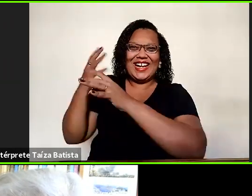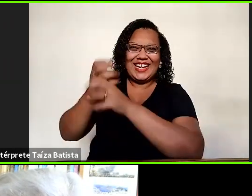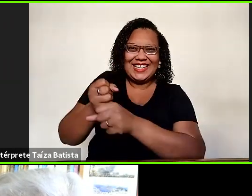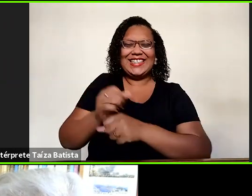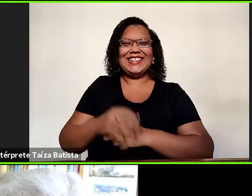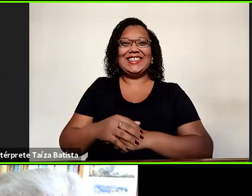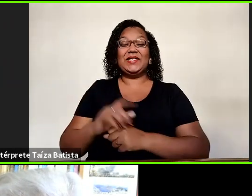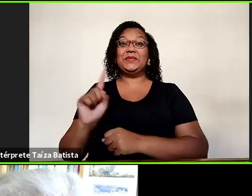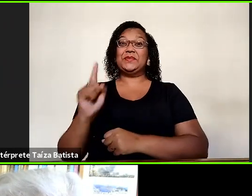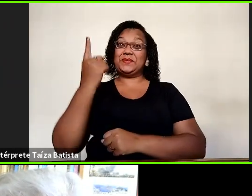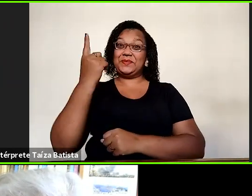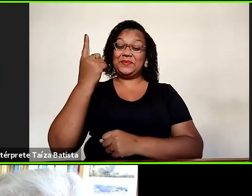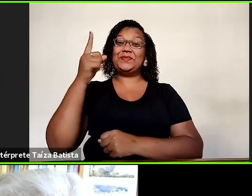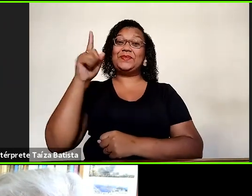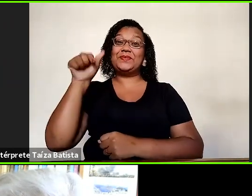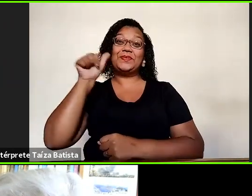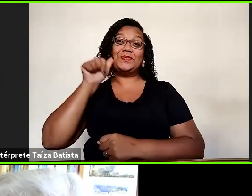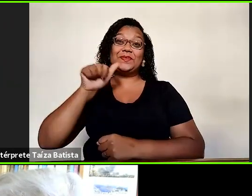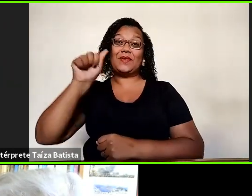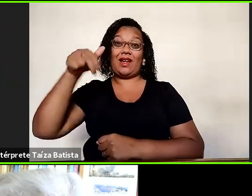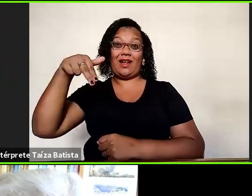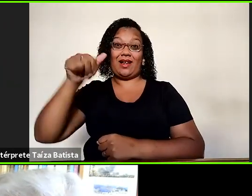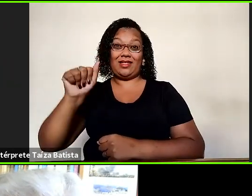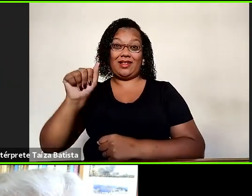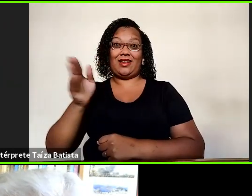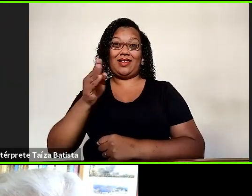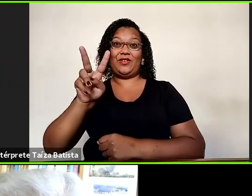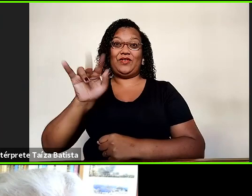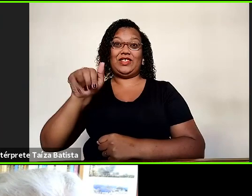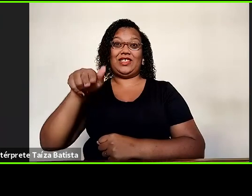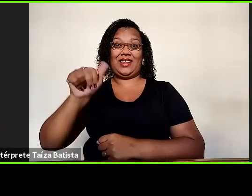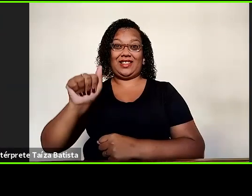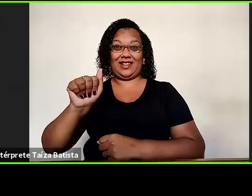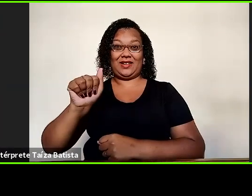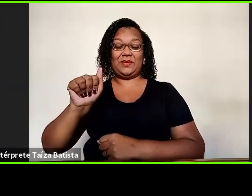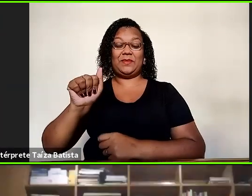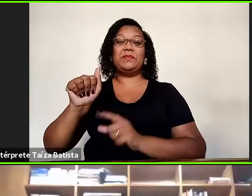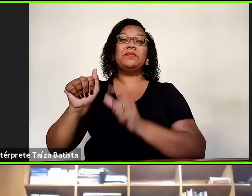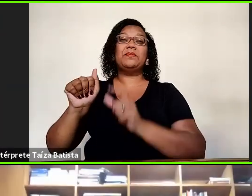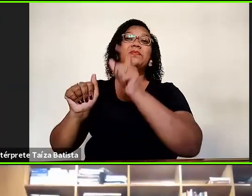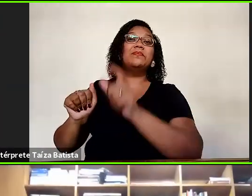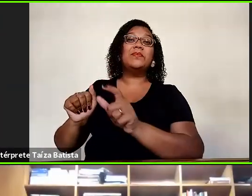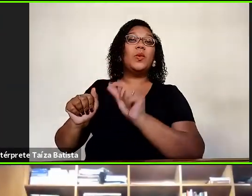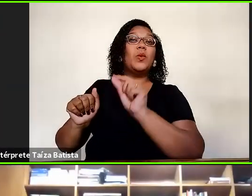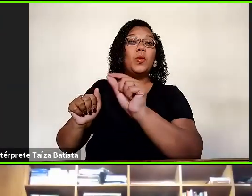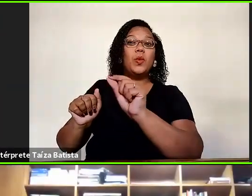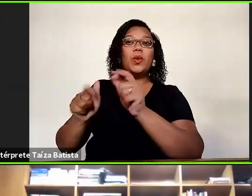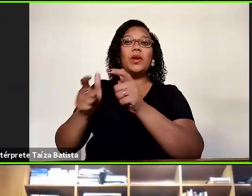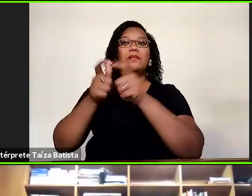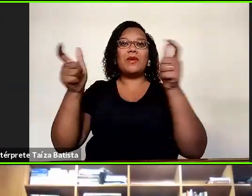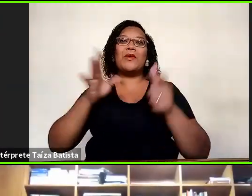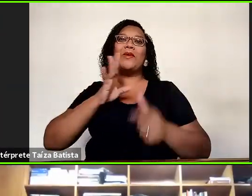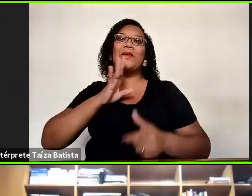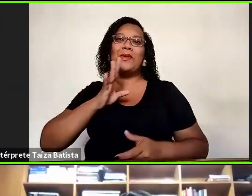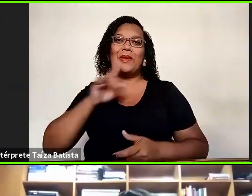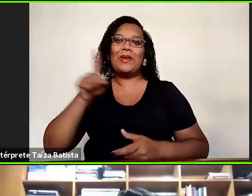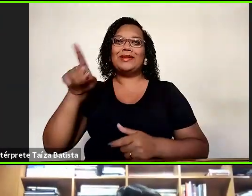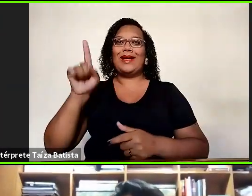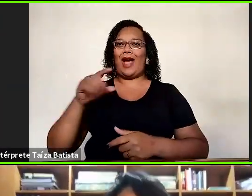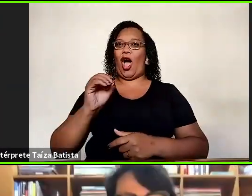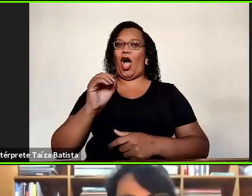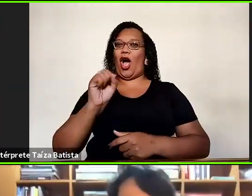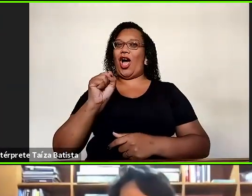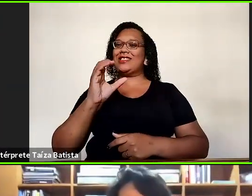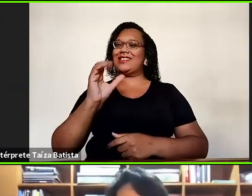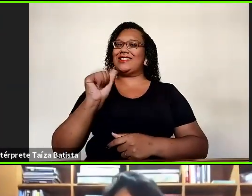primeira, então, vai ser a Ana Viana, que acabou sendo conhecida como a intérprete do Oscar e a voz do Oscar, né?